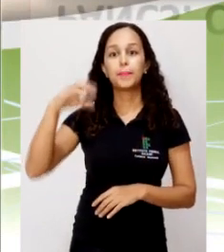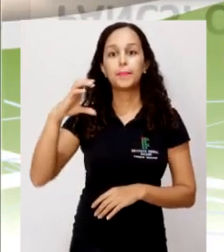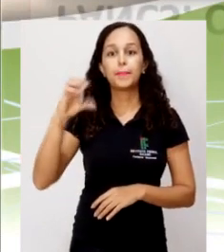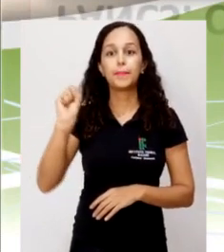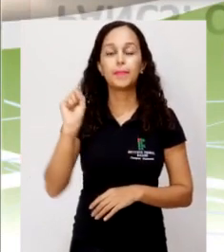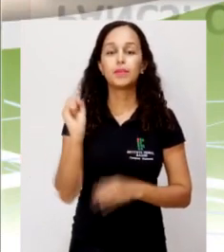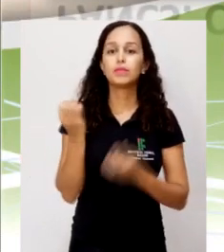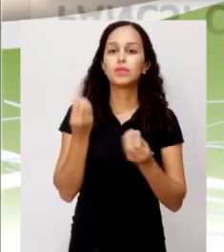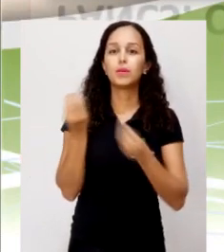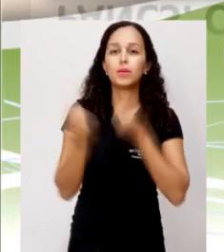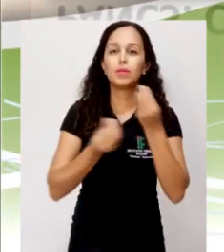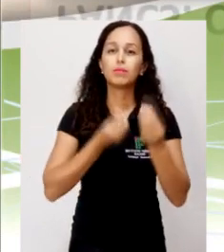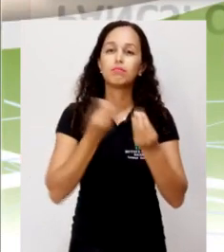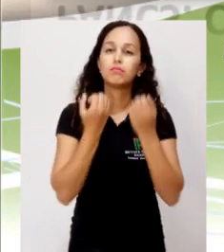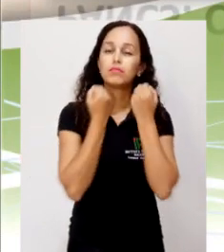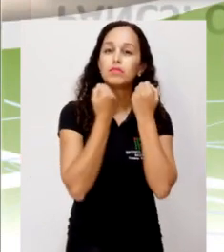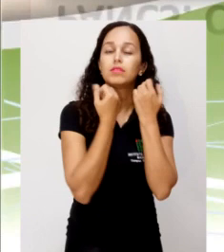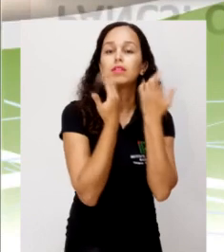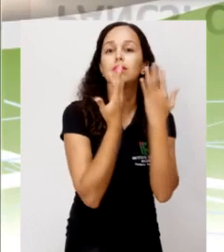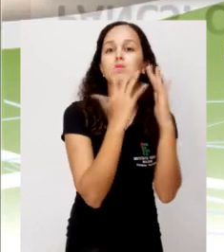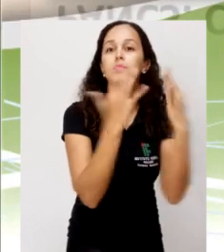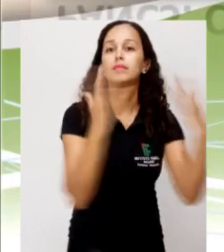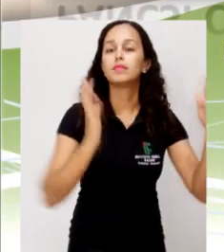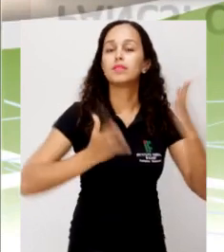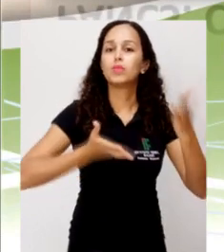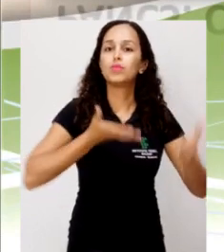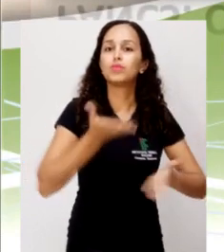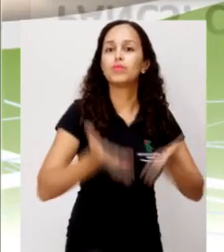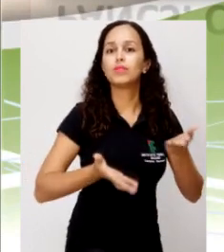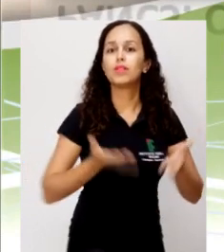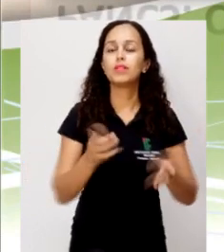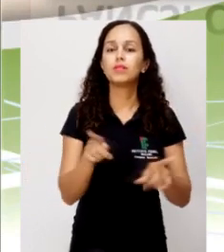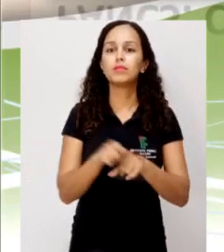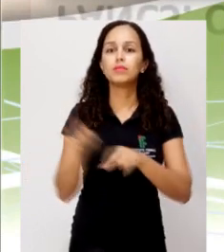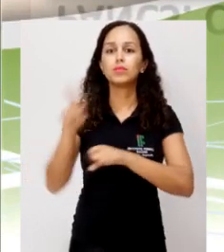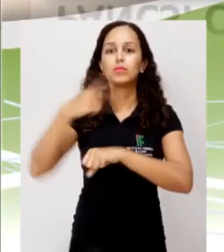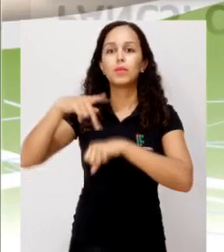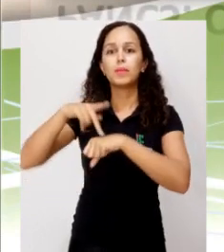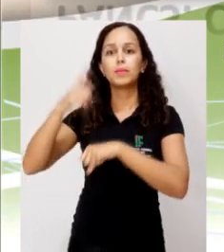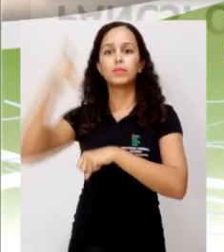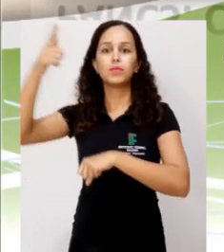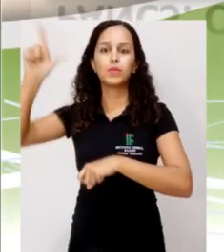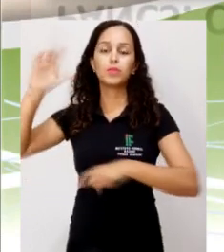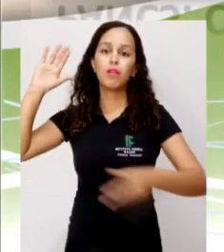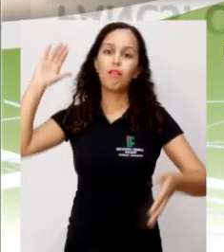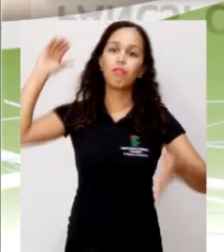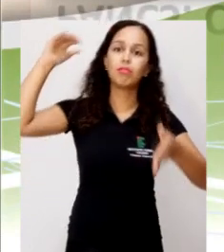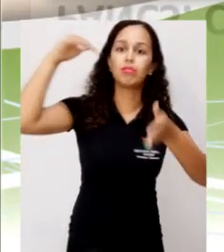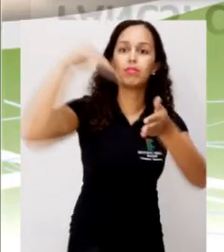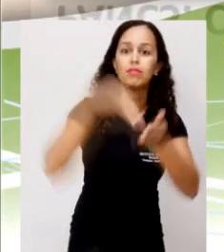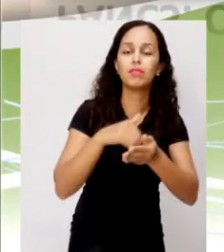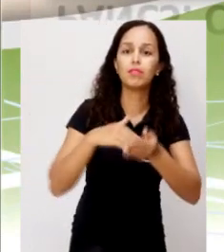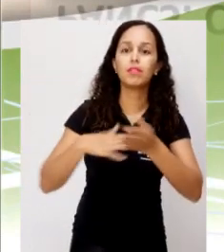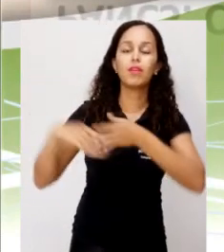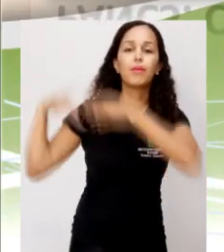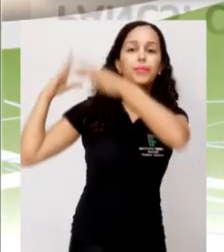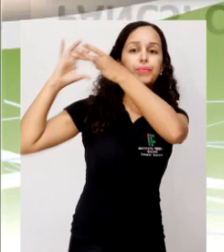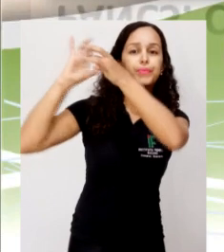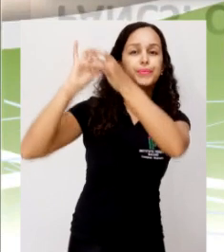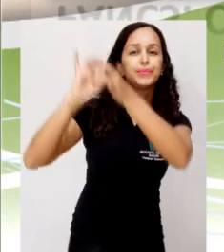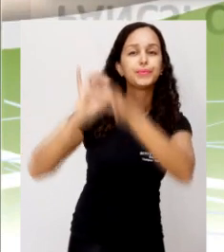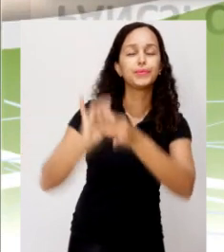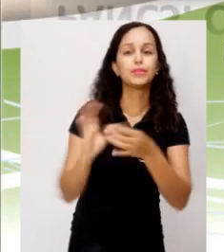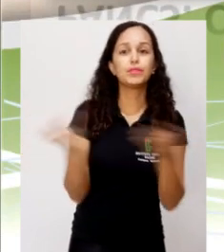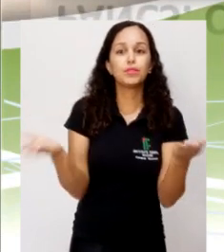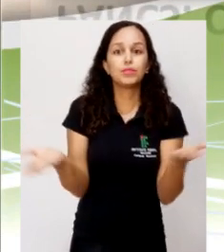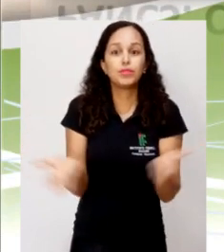Como essas plantas subutilizadas têm sido vistas a nível internacional, até chegarmos ao contexto em que